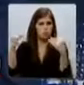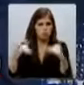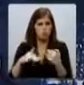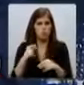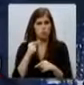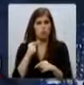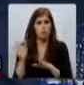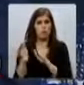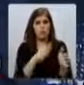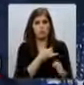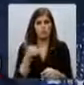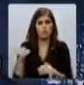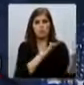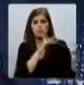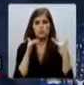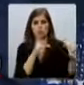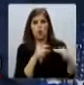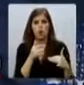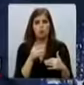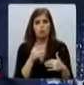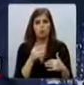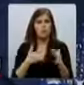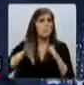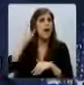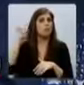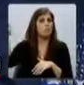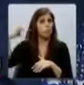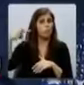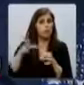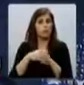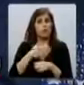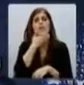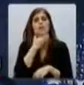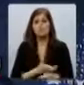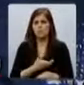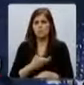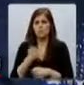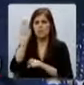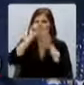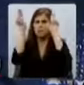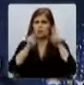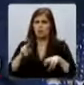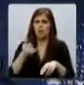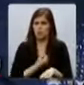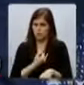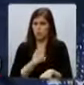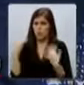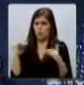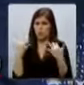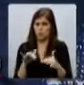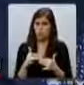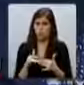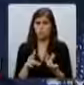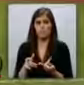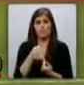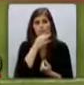não? Casi 200 partidos superior a la de nuestro equipo. Un equipo con mucha experiencia internacional individualmente. Con lo